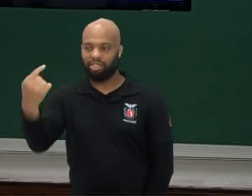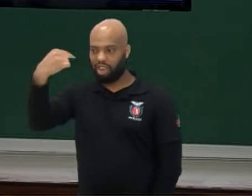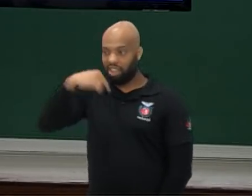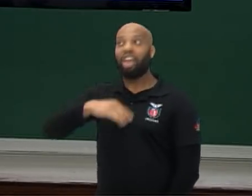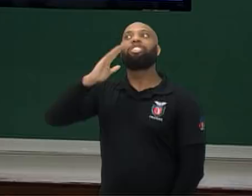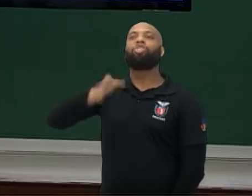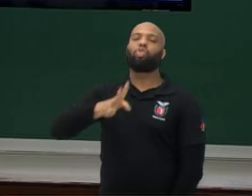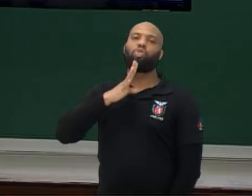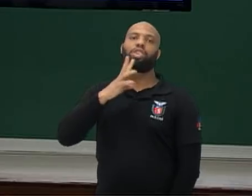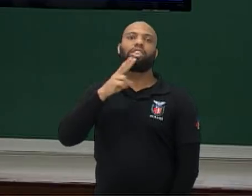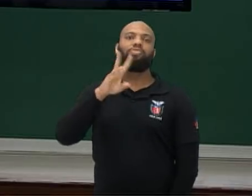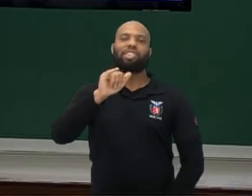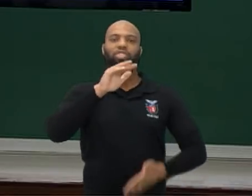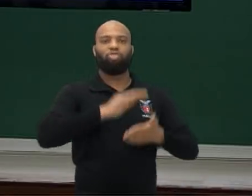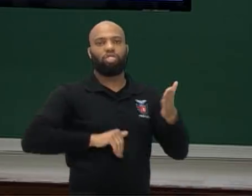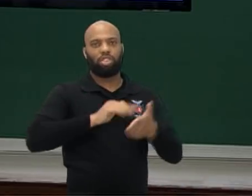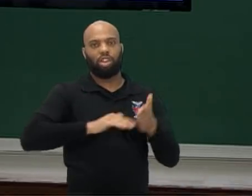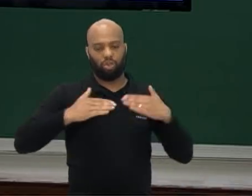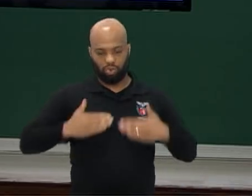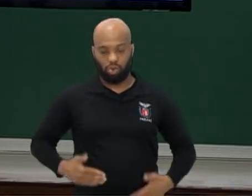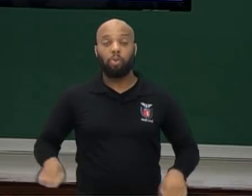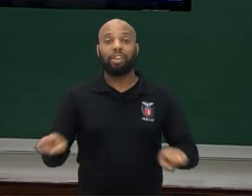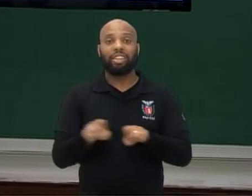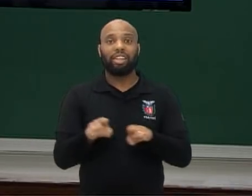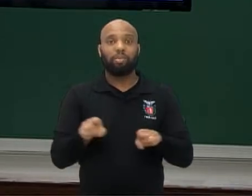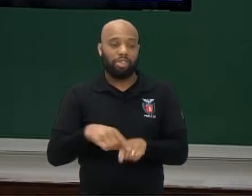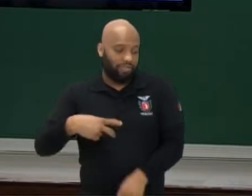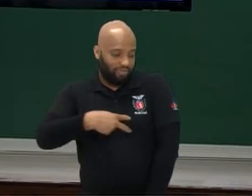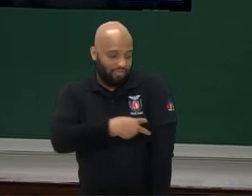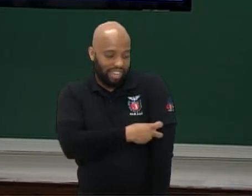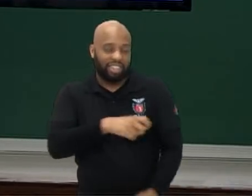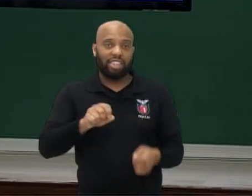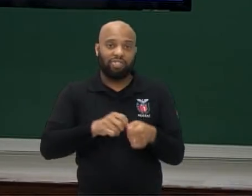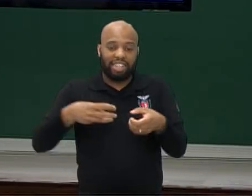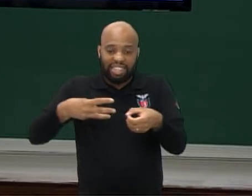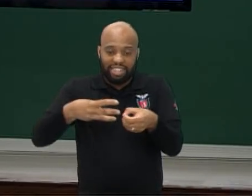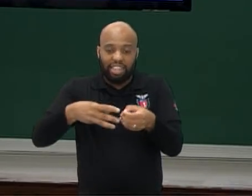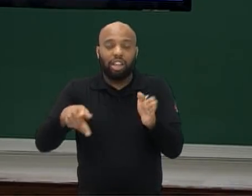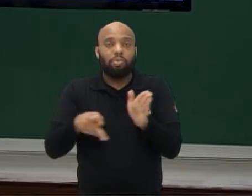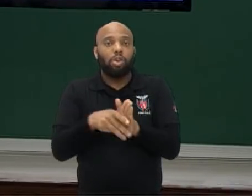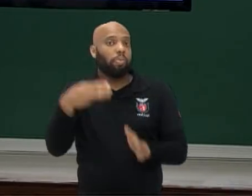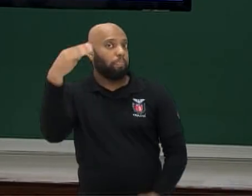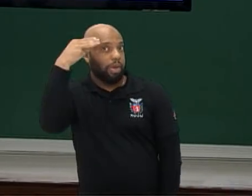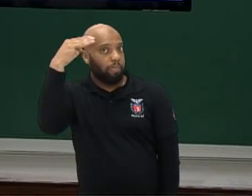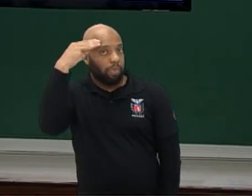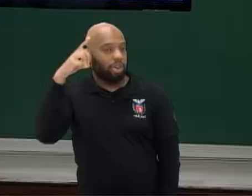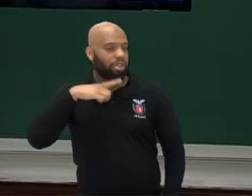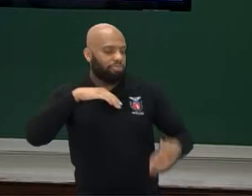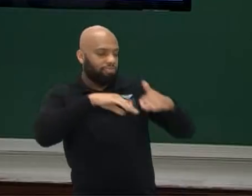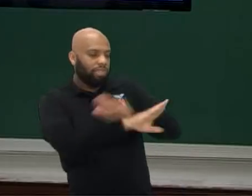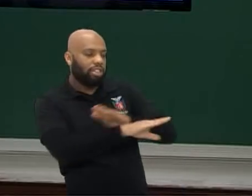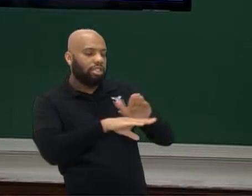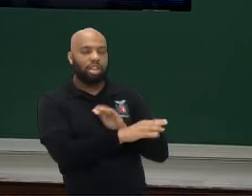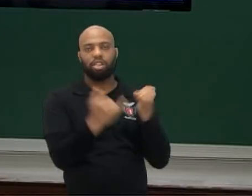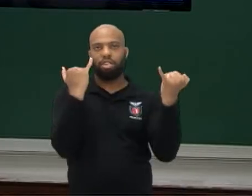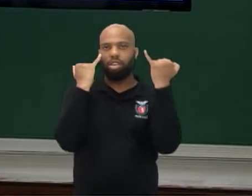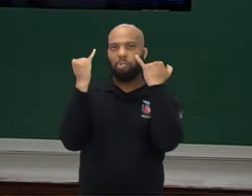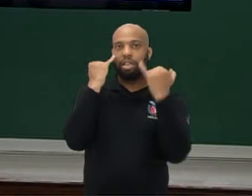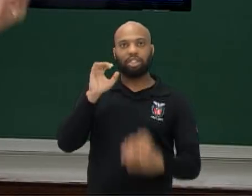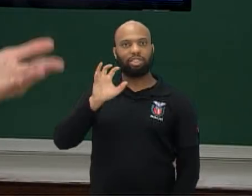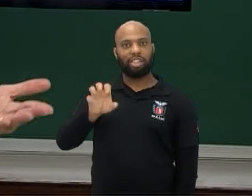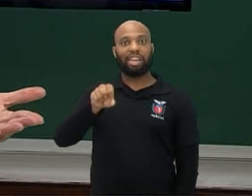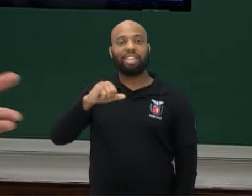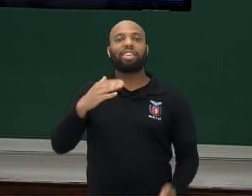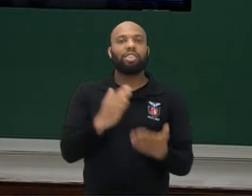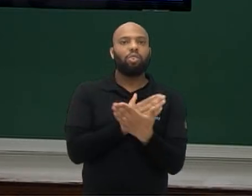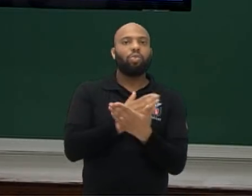organismo. Além disso, a vacina produz células de memória, que guardam a informação daquele parasita. E se em algum momento